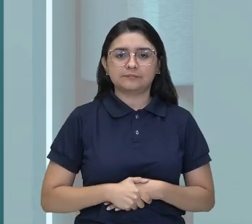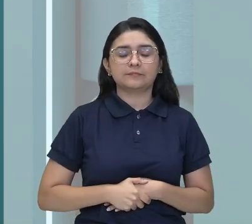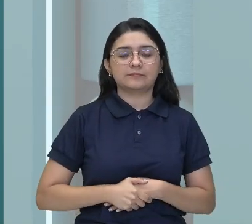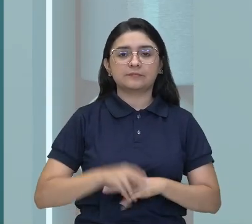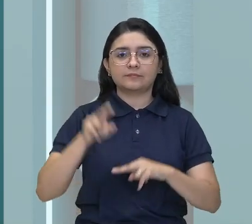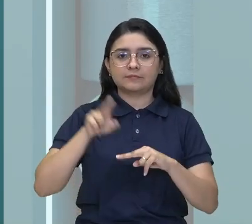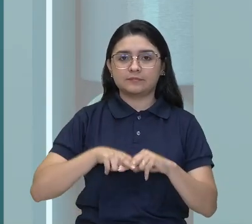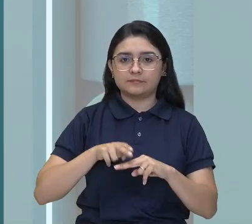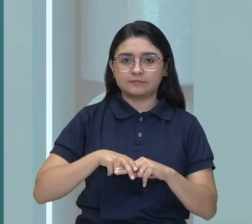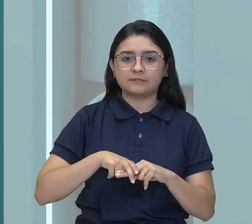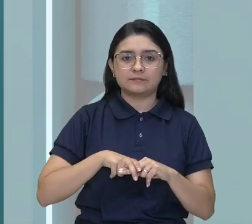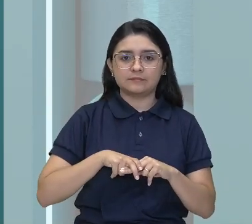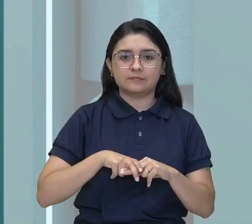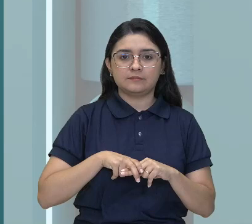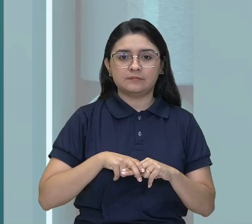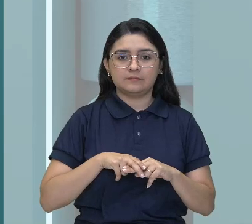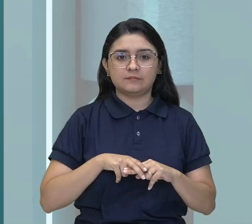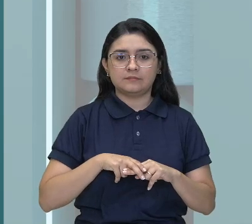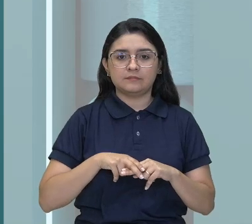de aula,